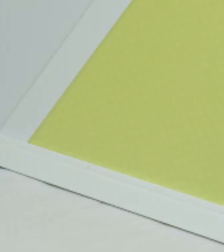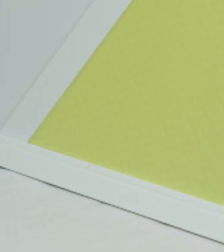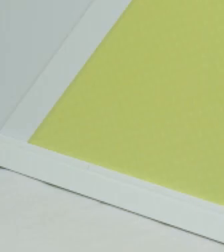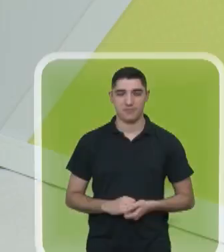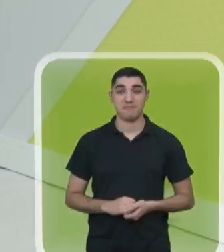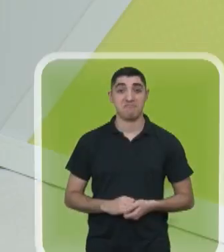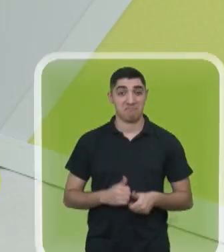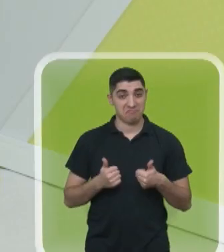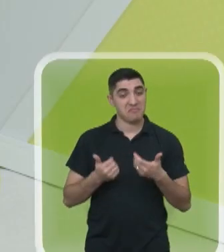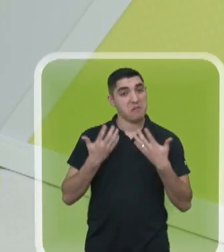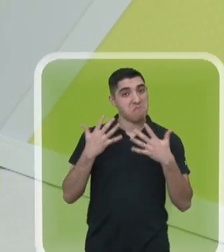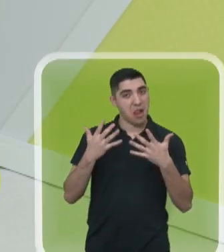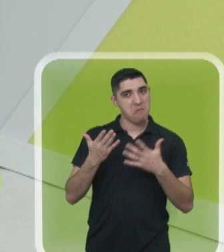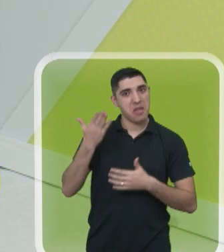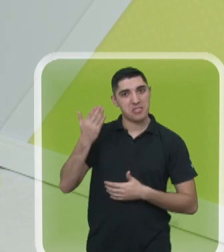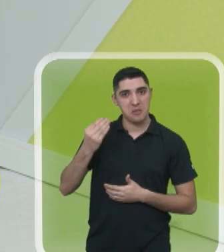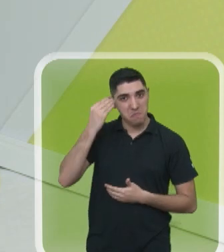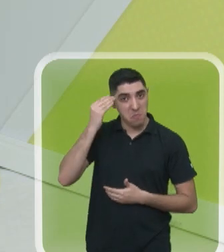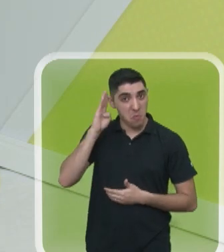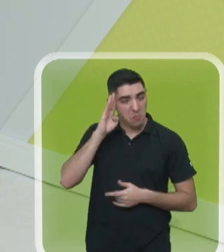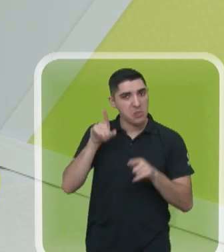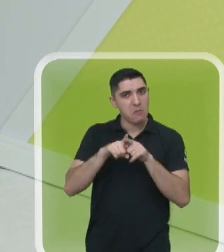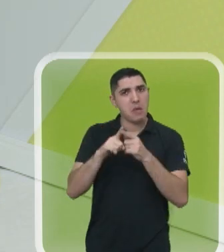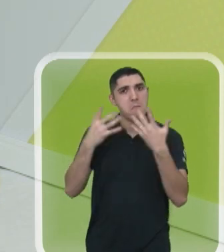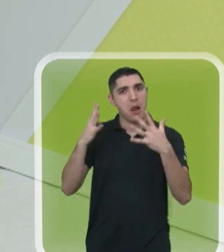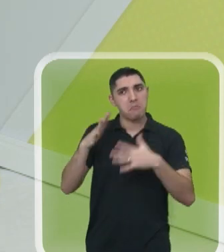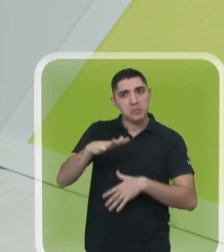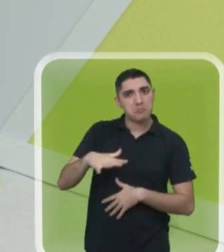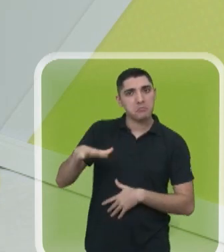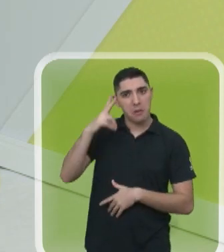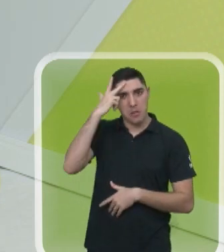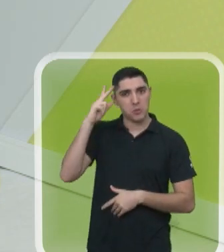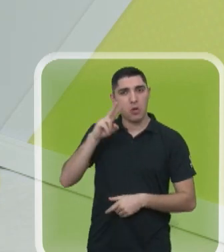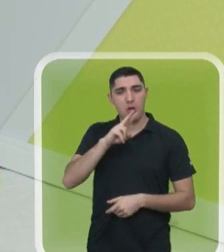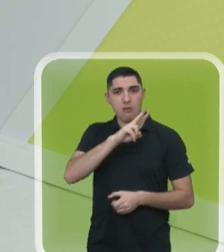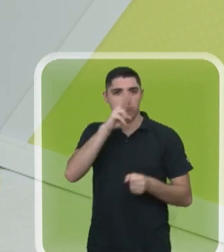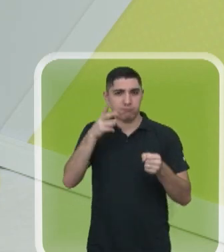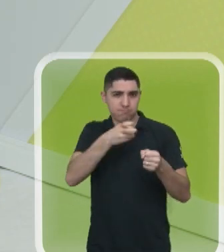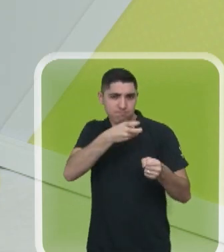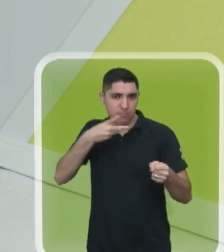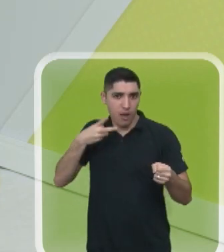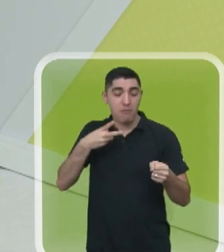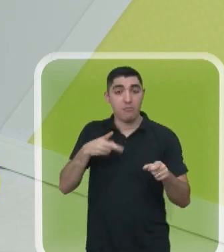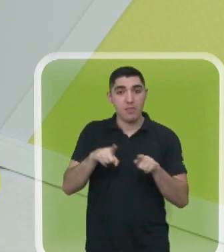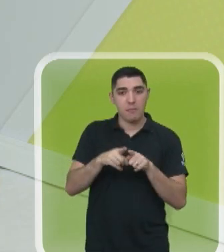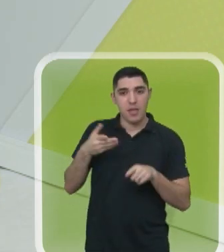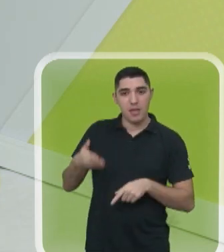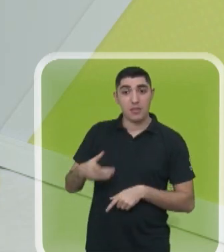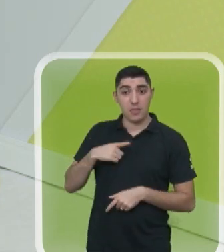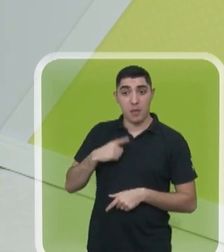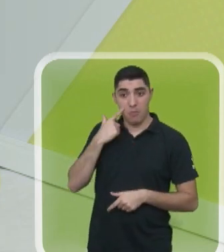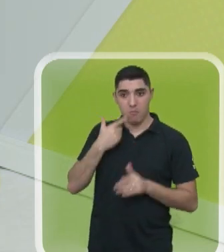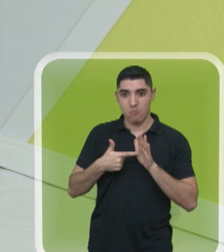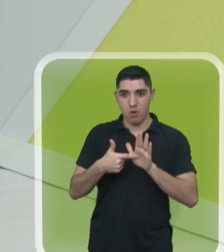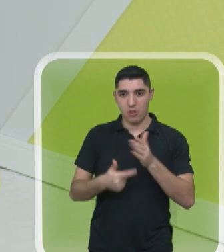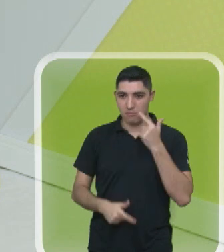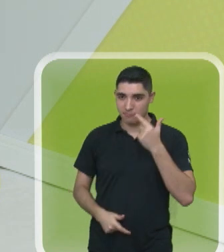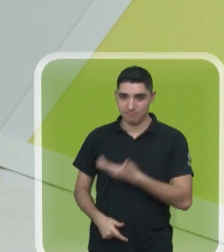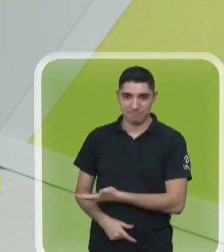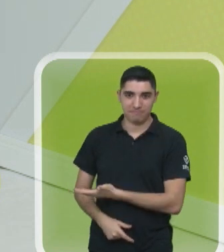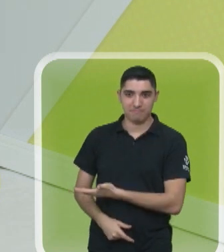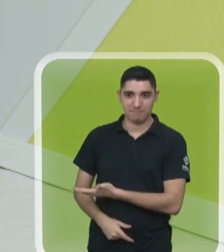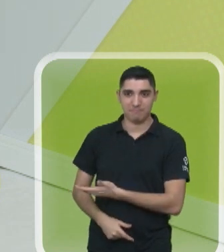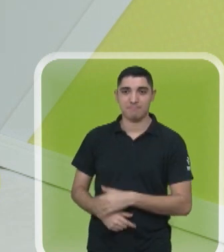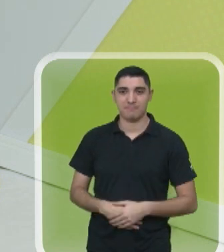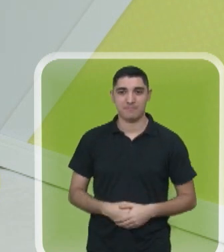Muito bem, parabéns aí, Brunão, pela matéria, parabéns a galera lá, ó, dos Arqueiros do Vale. Você está aqui ó, no nosso GC aqui embaixo, arqueirosdovale.com.br ou